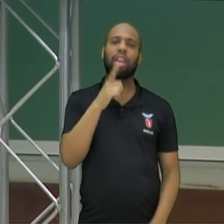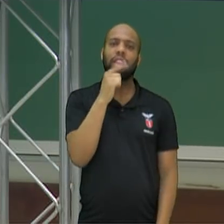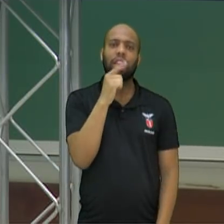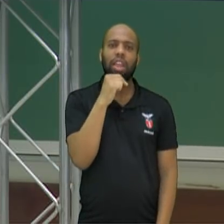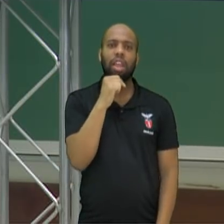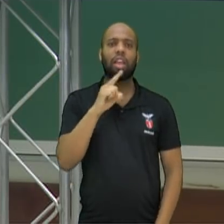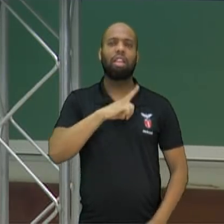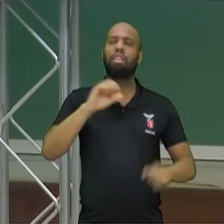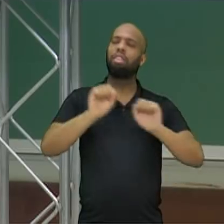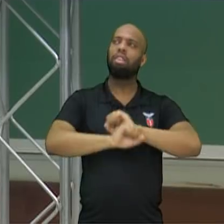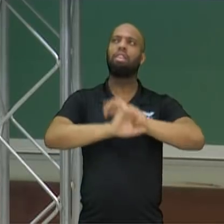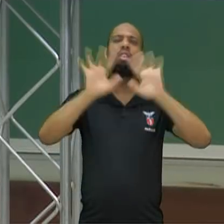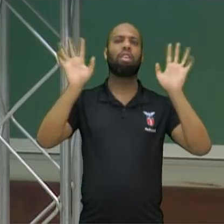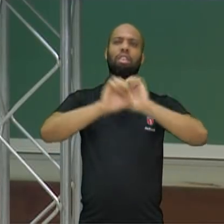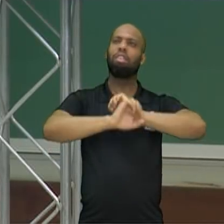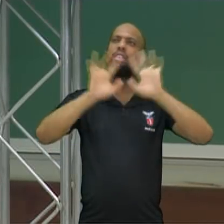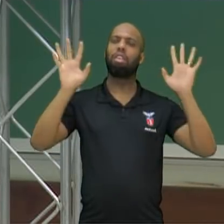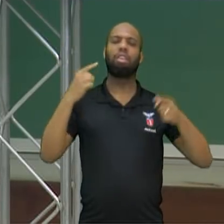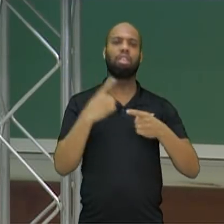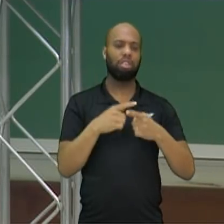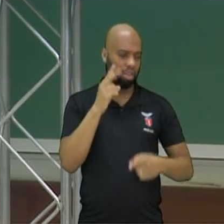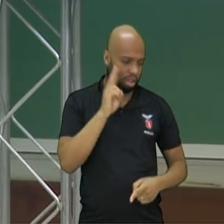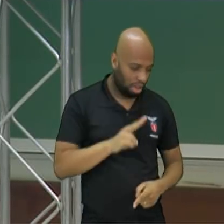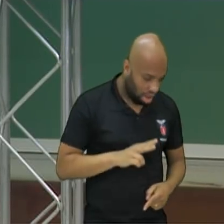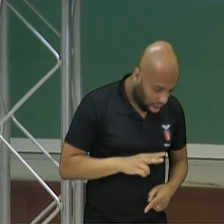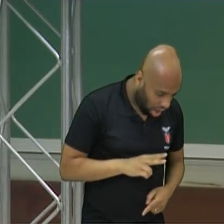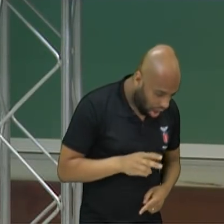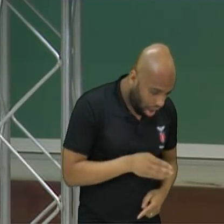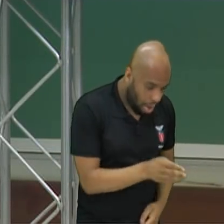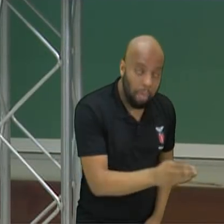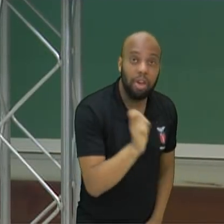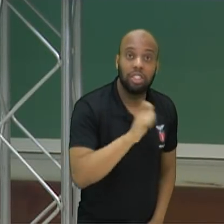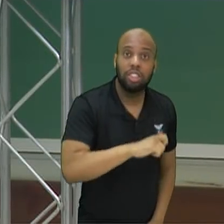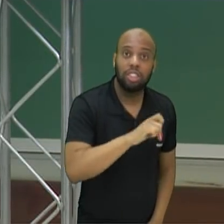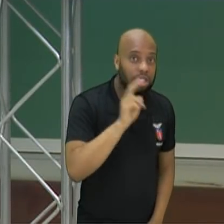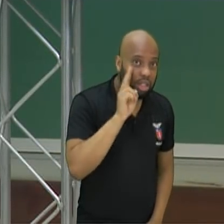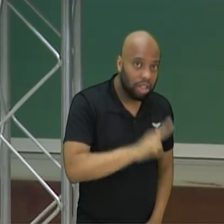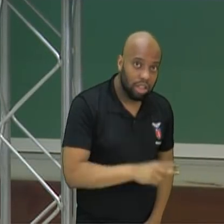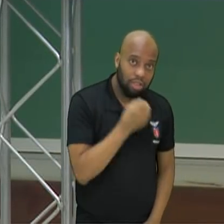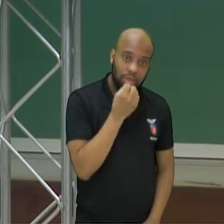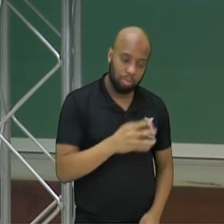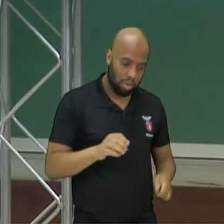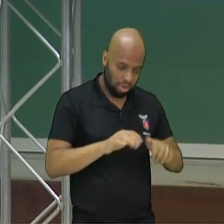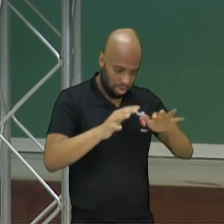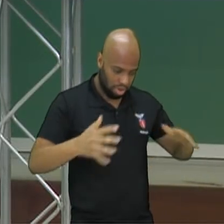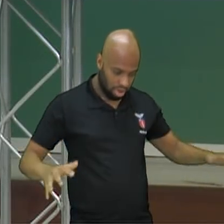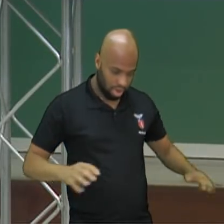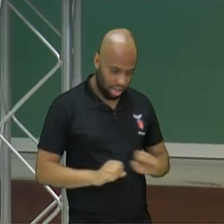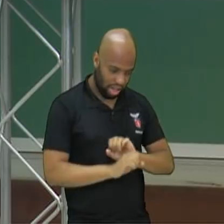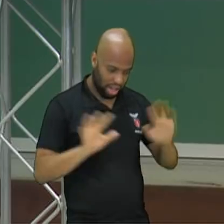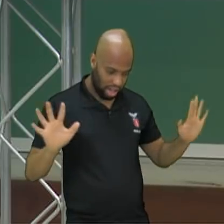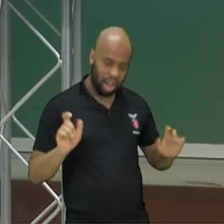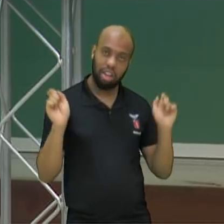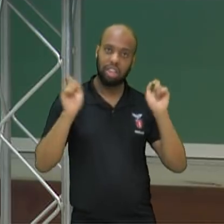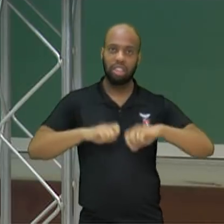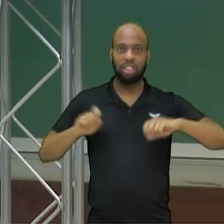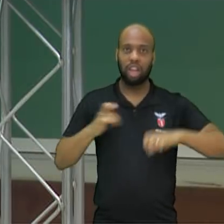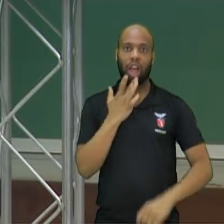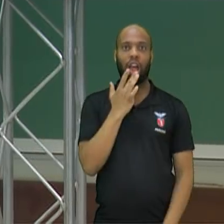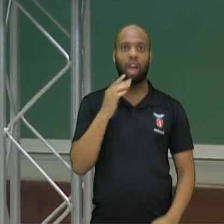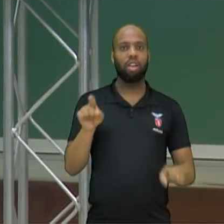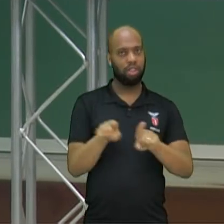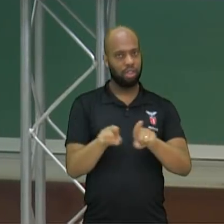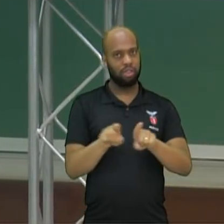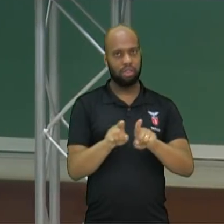ela é tão clarinha que você consegue verificar os peixes nadando. É muito lindo, tudo muito